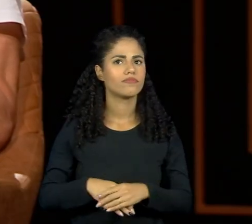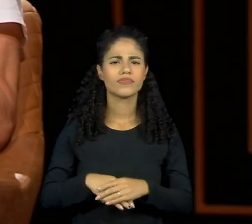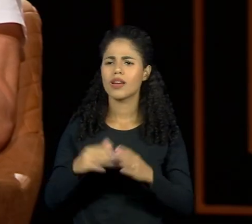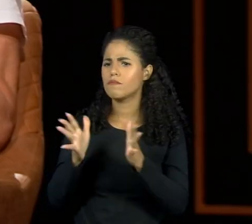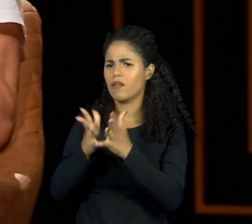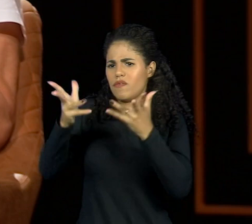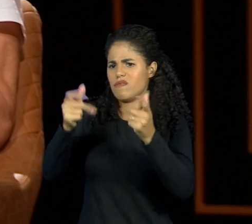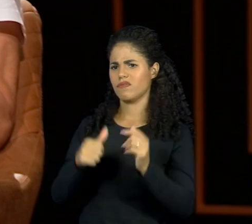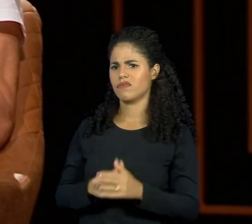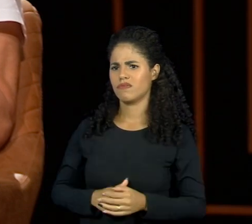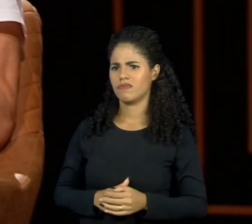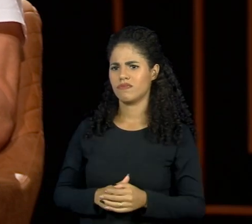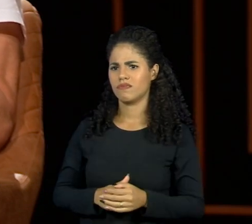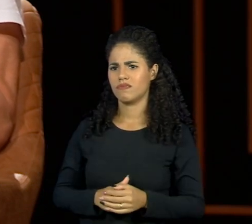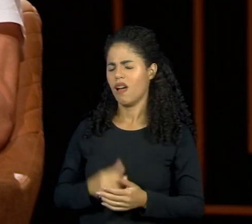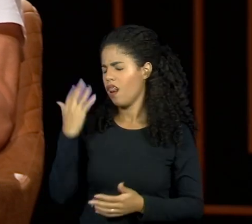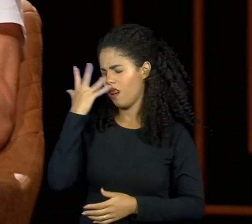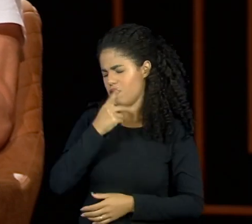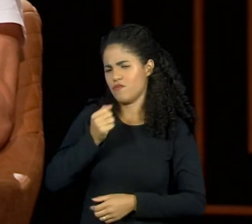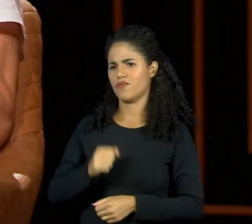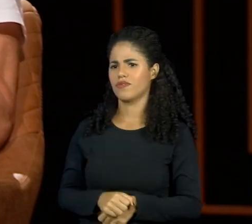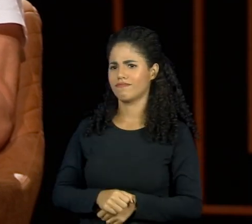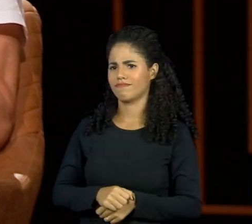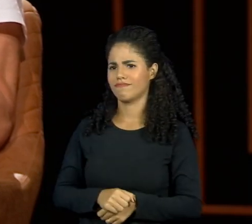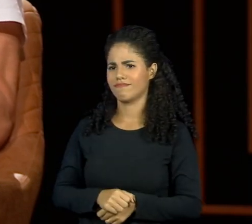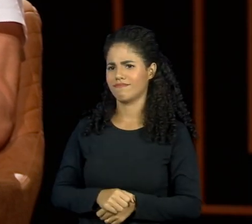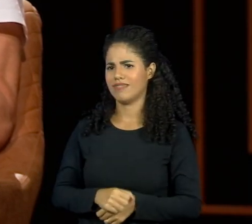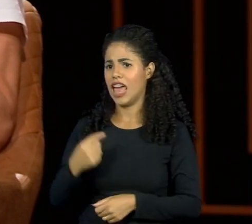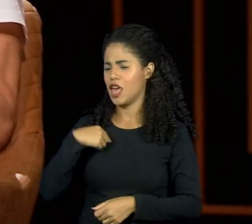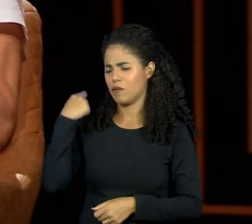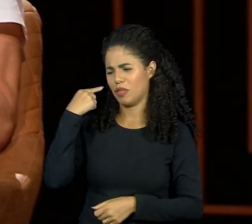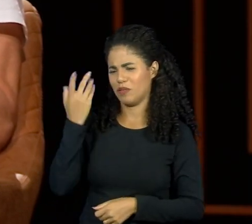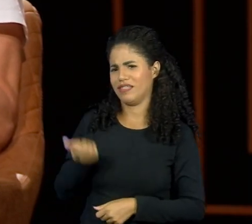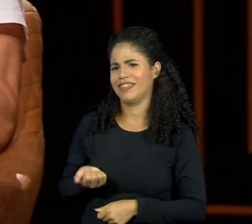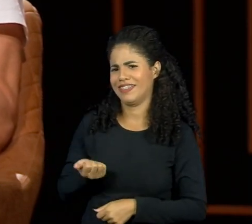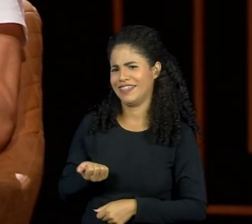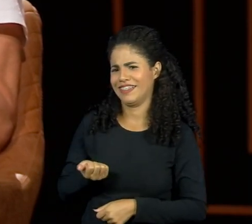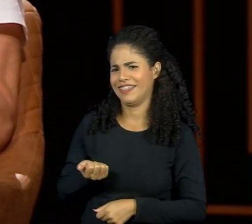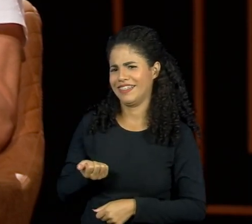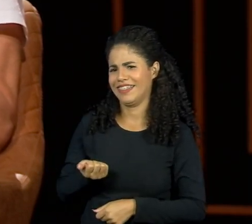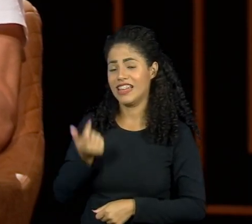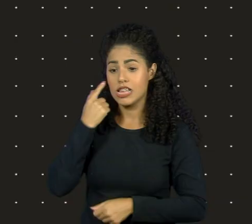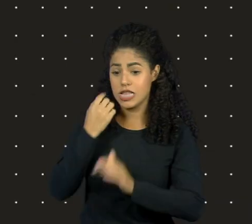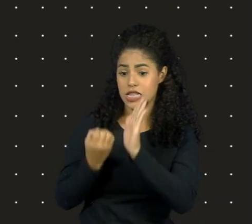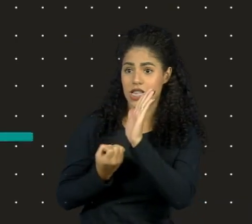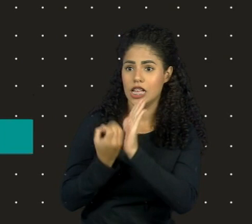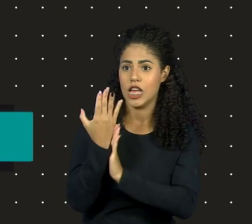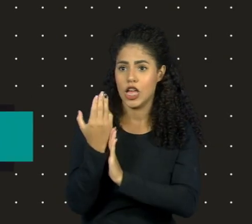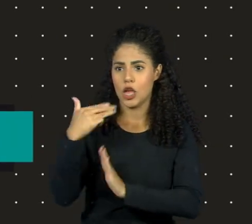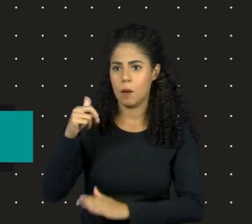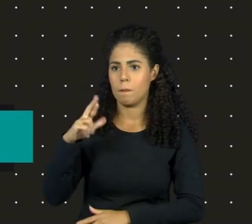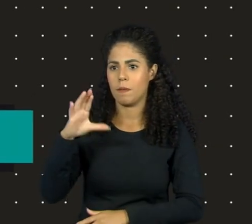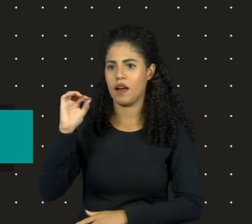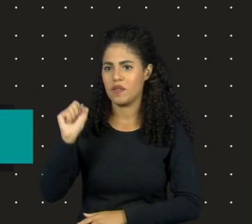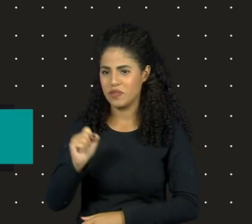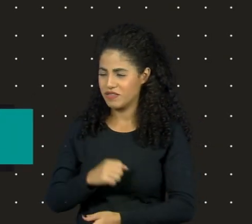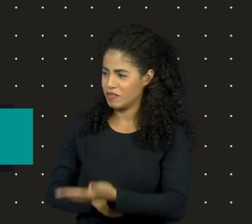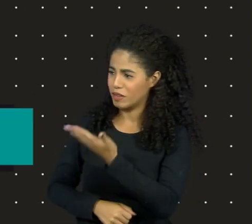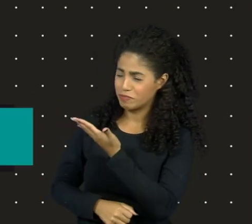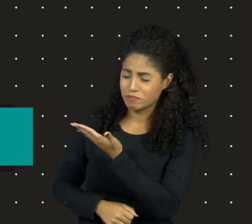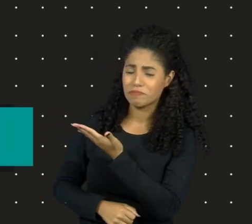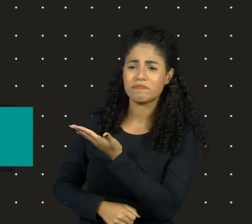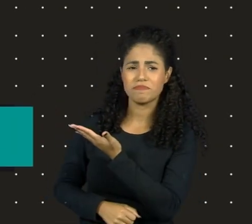Maravilhoso. Foi lindo. Ela montou, era uma doida. Eles montaram o Plínio Marcos, Navalha na Carne.